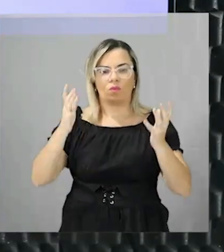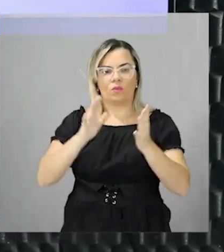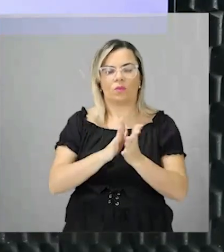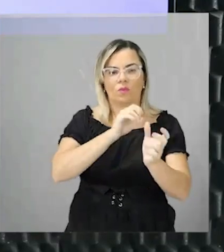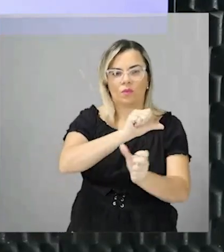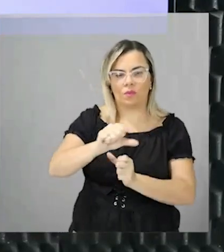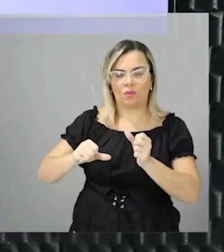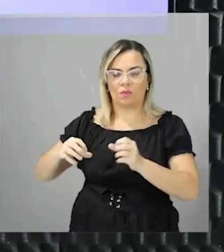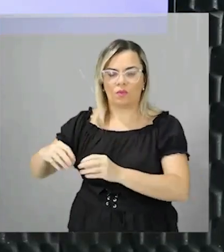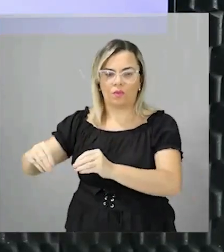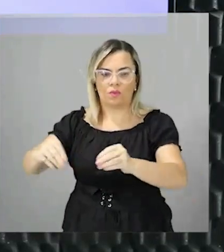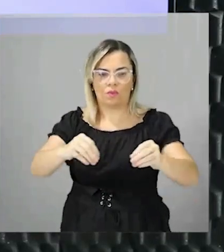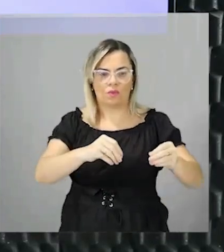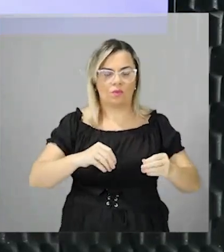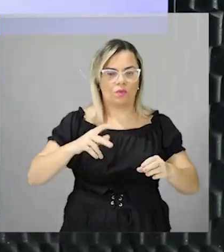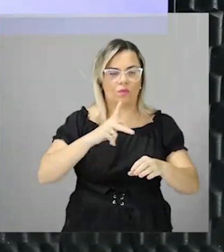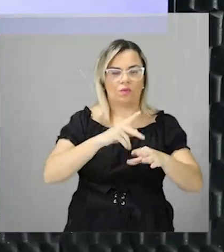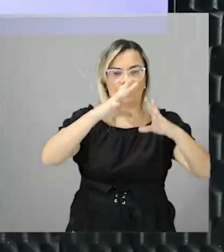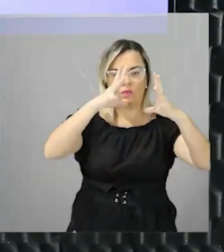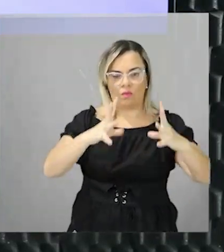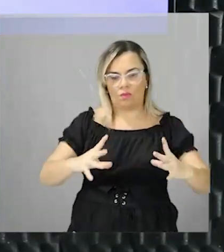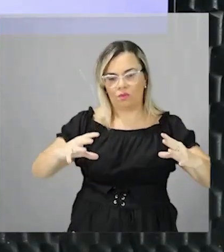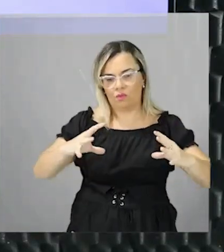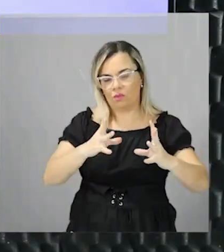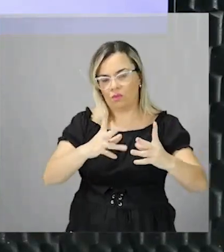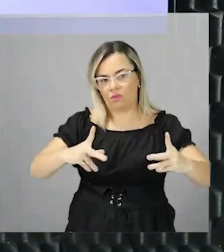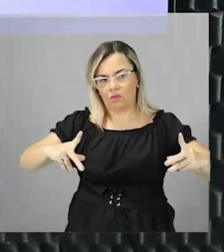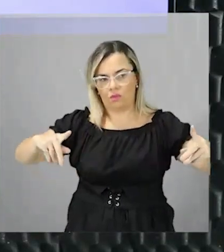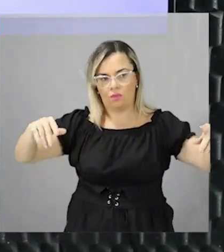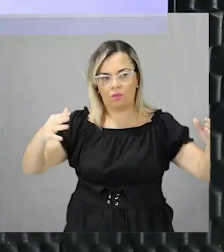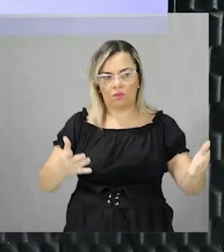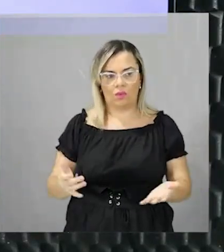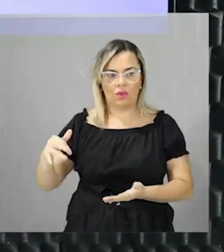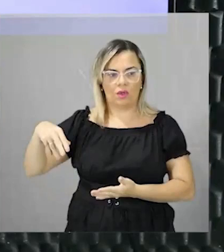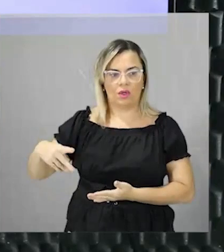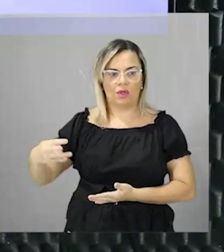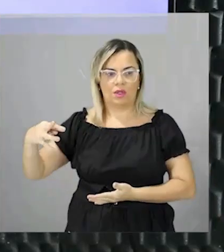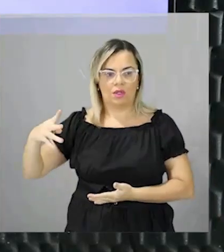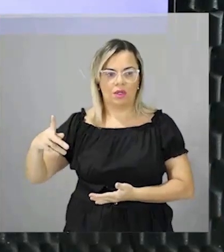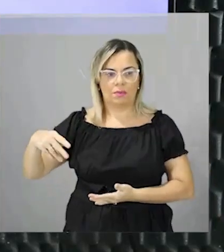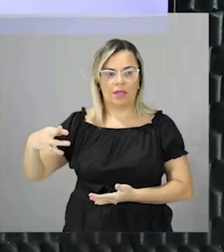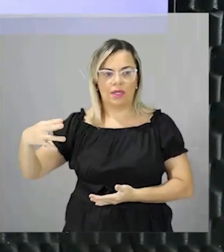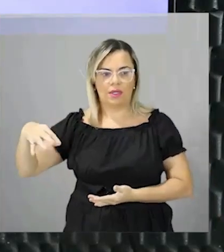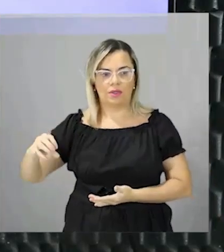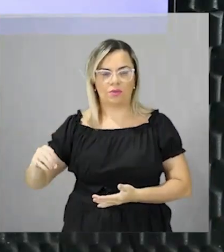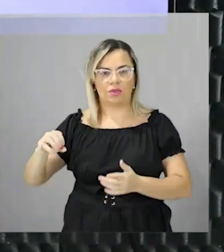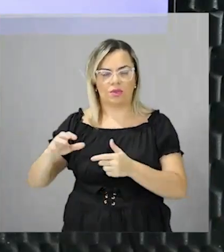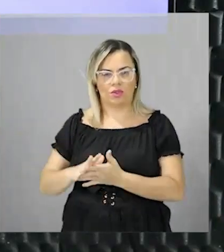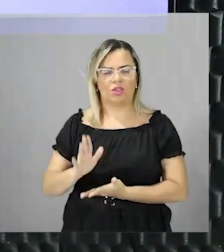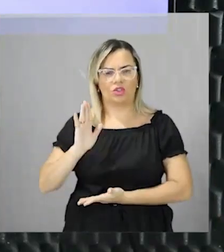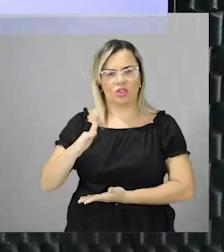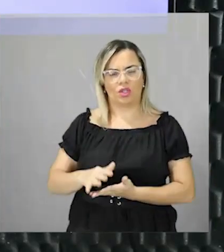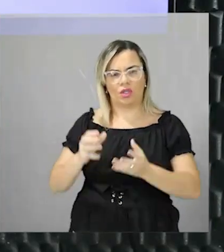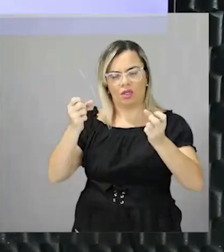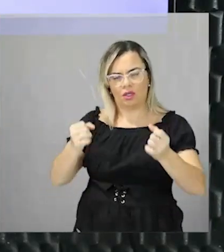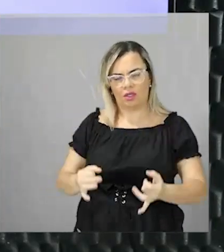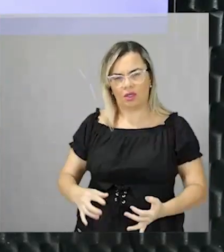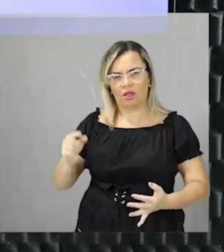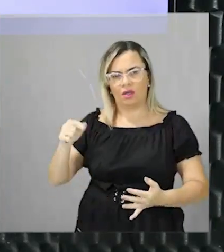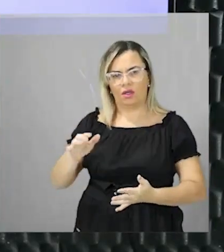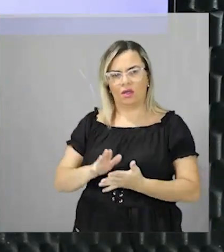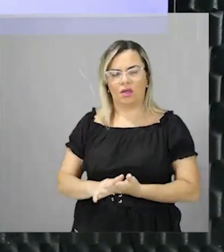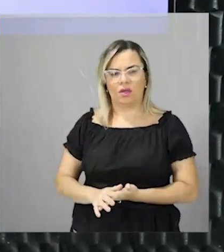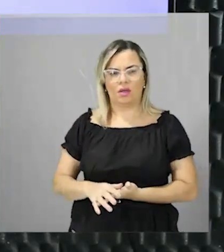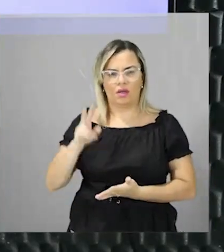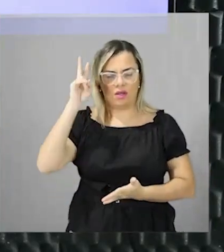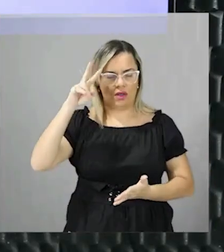a superfície, as rochas degradam, nós chamamos de intemperismo, que eu acabei de falar para vocês. Inclusive, se tu lembra que tu assistiu minha aula passada, eu tenho